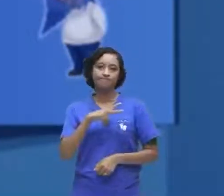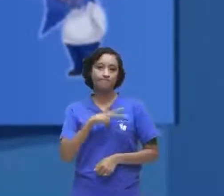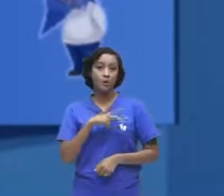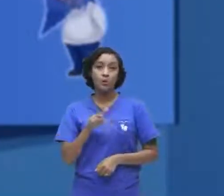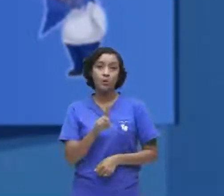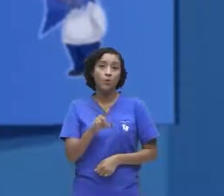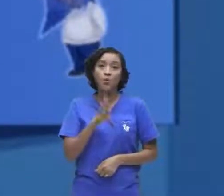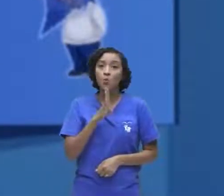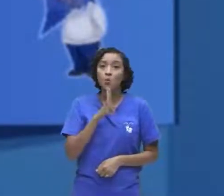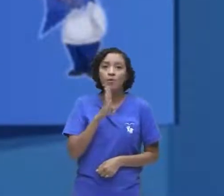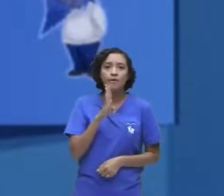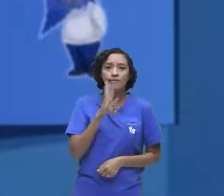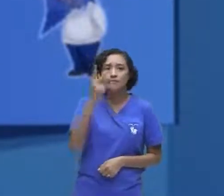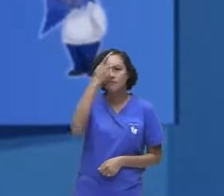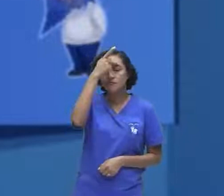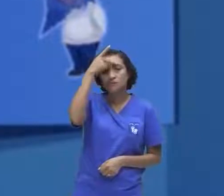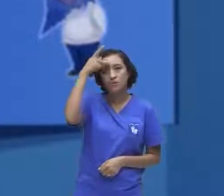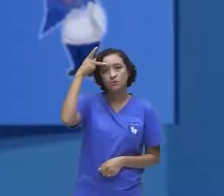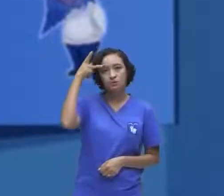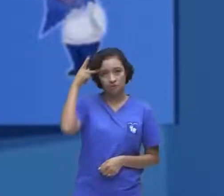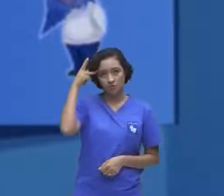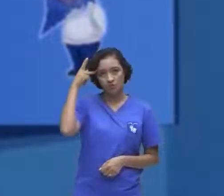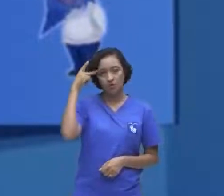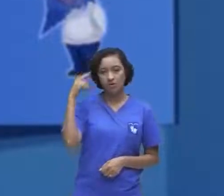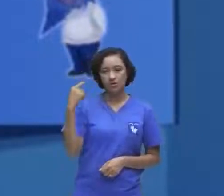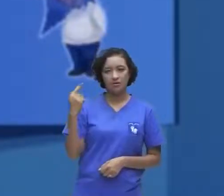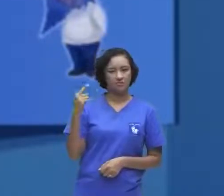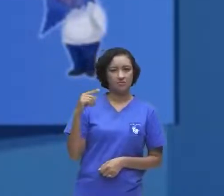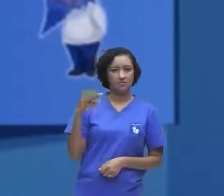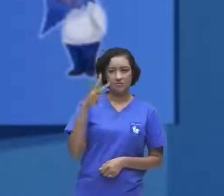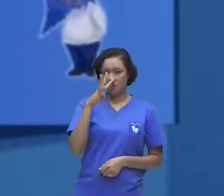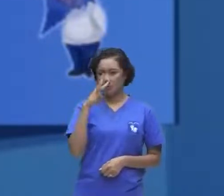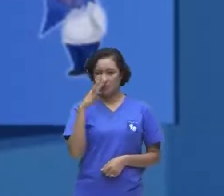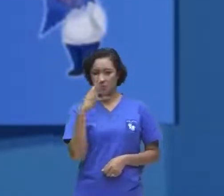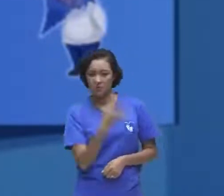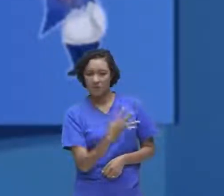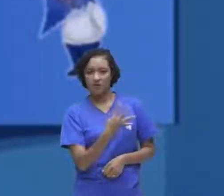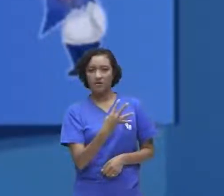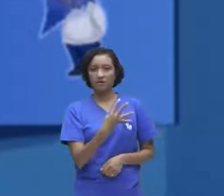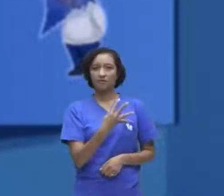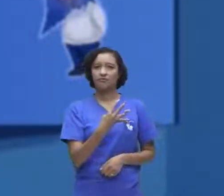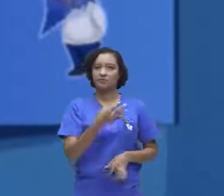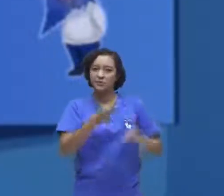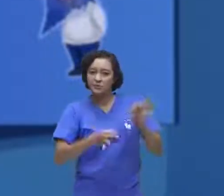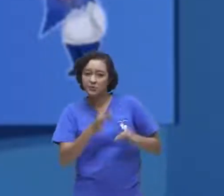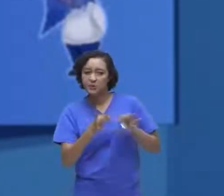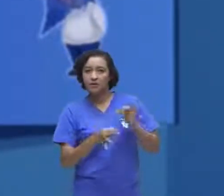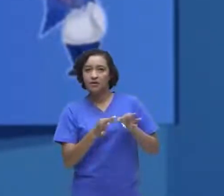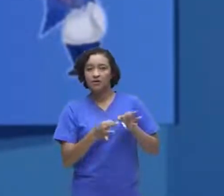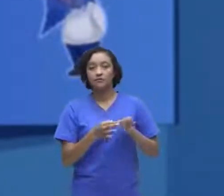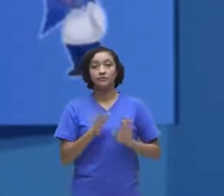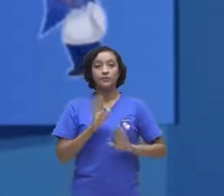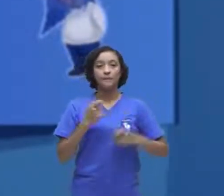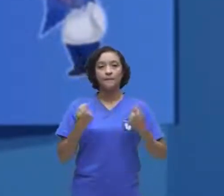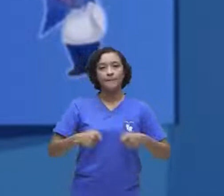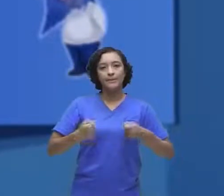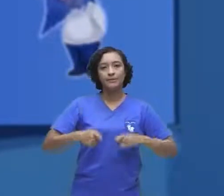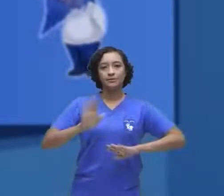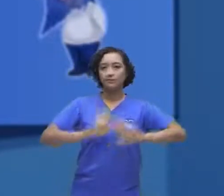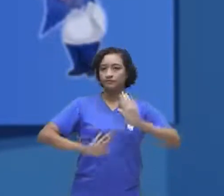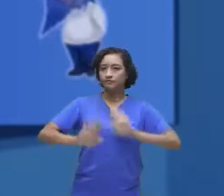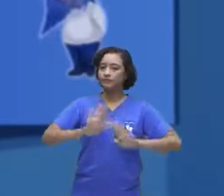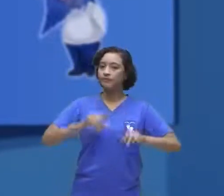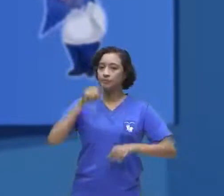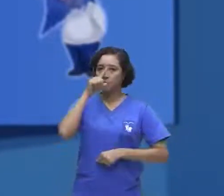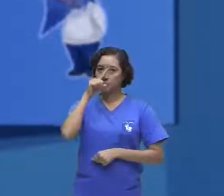outro, né, e assim, o julgamento, a crítica, a gente tem que ter esse cuidado, né, Sabrina? Então, assim, quer